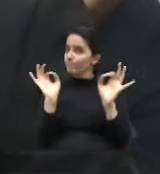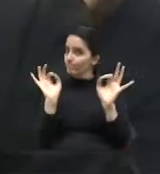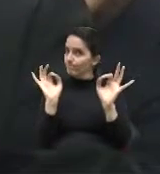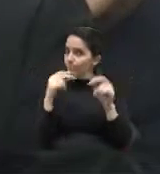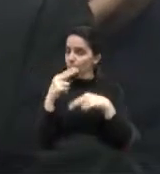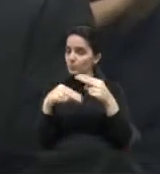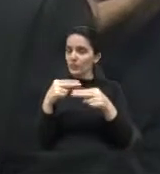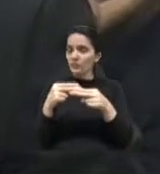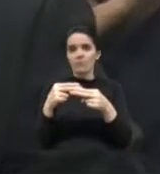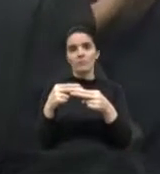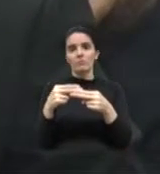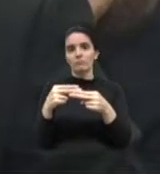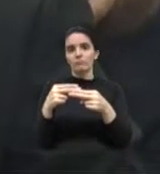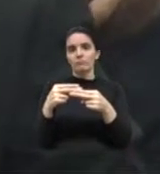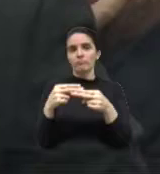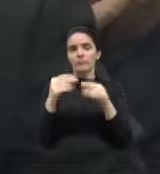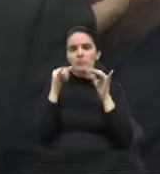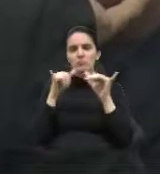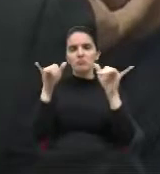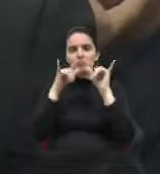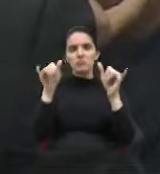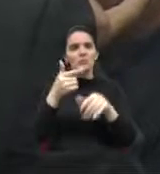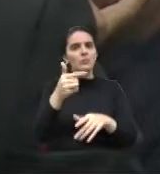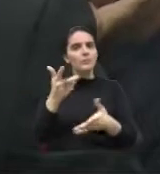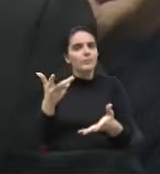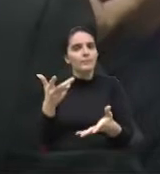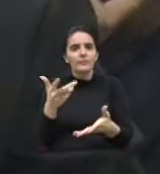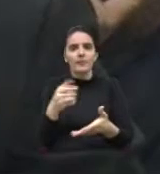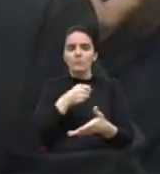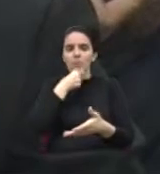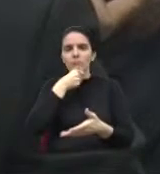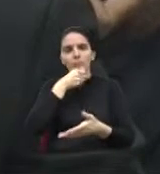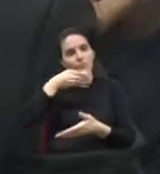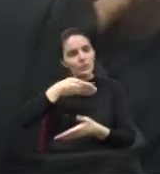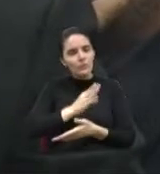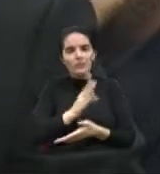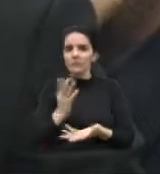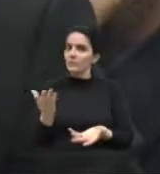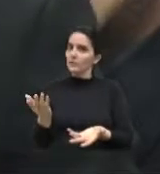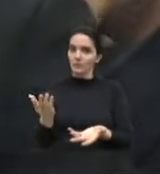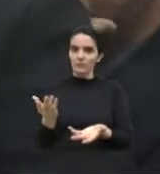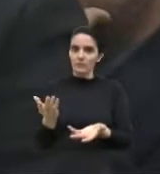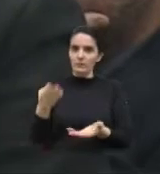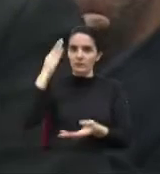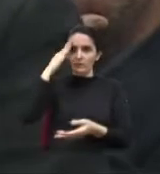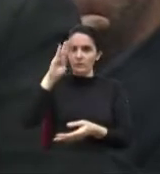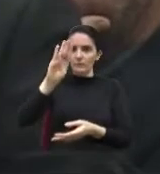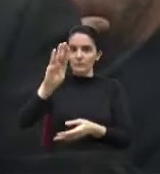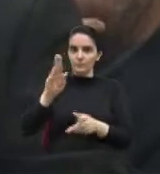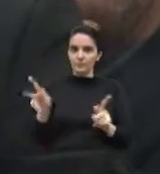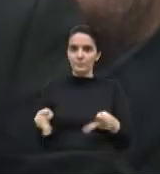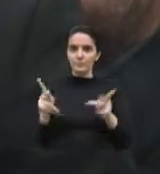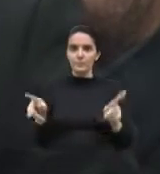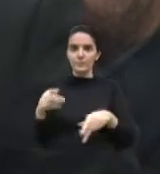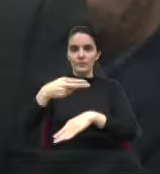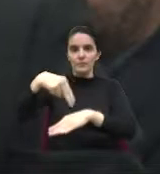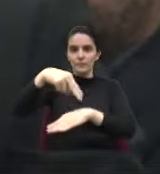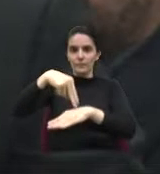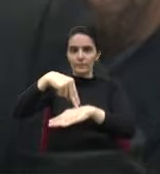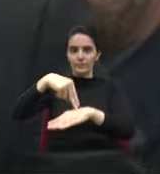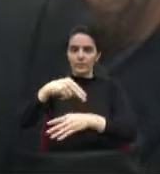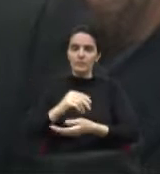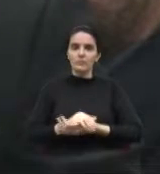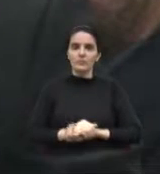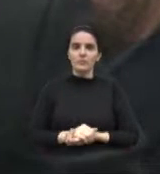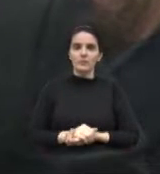essa divulgação, então o movimento é muito fraco, principalmente no shopping Nações,